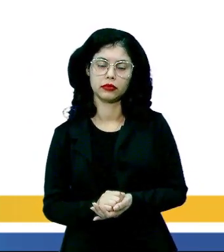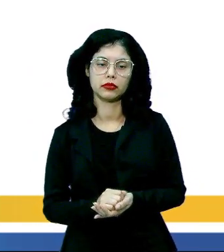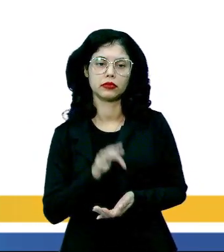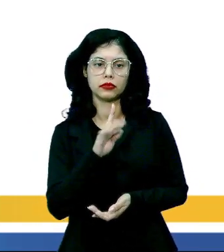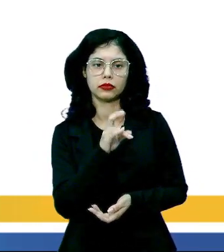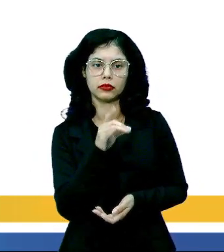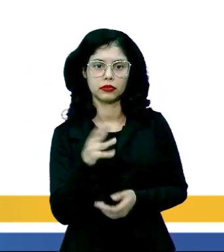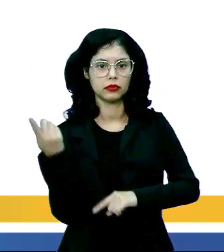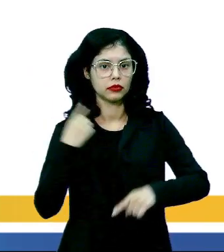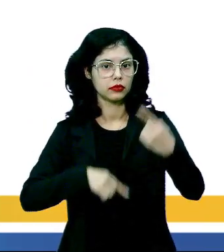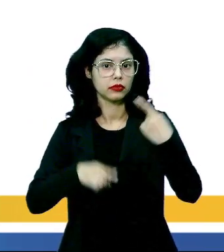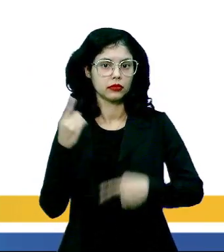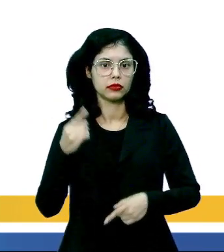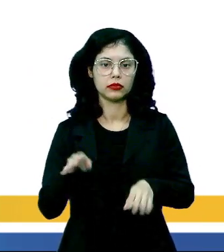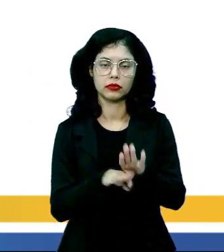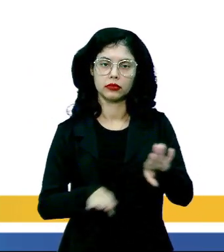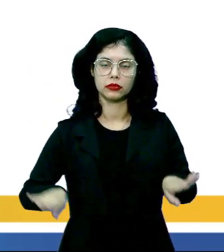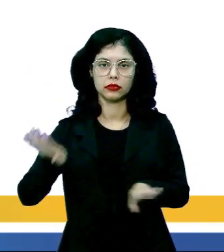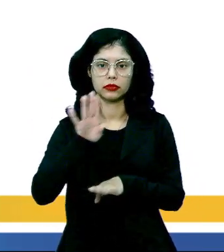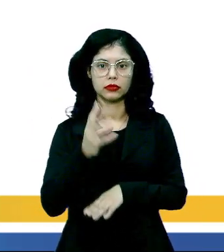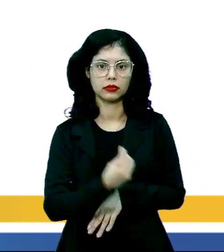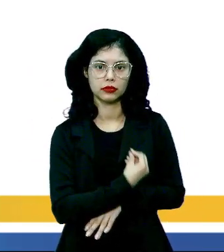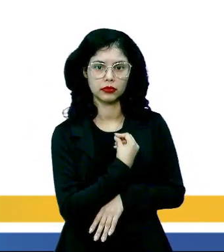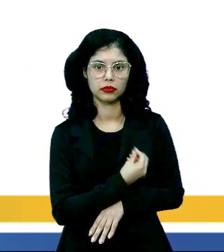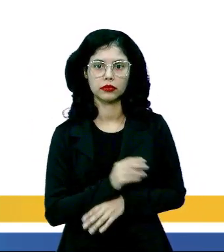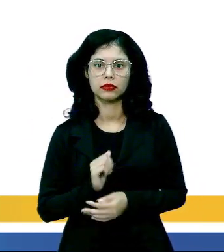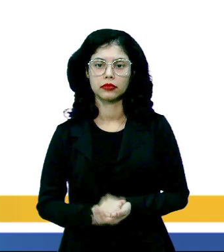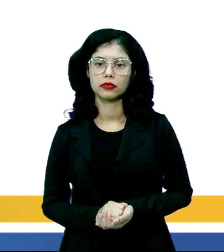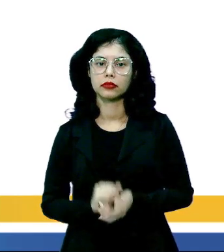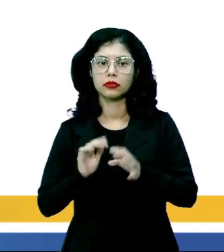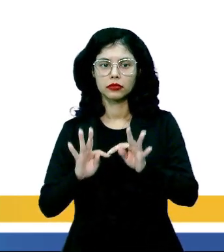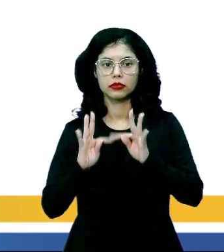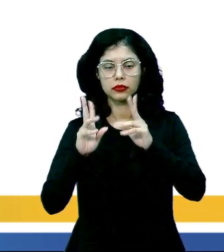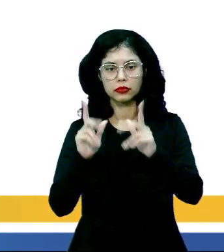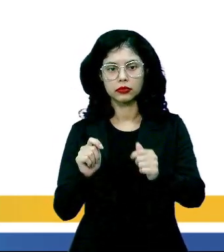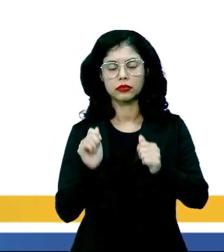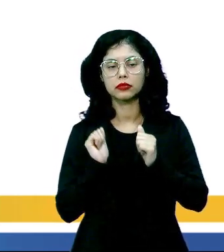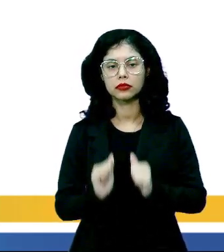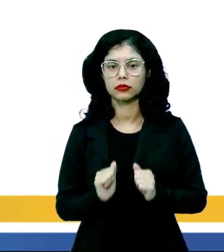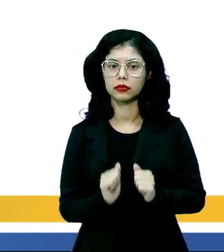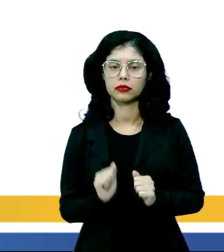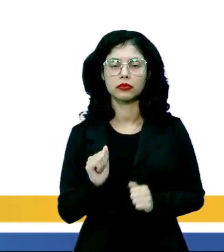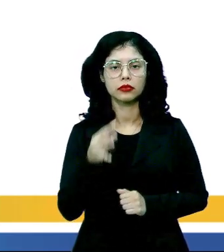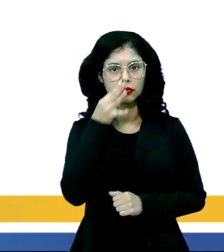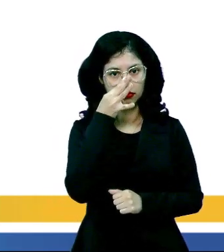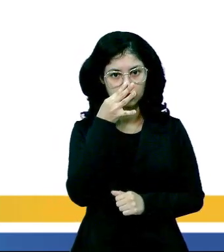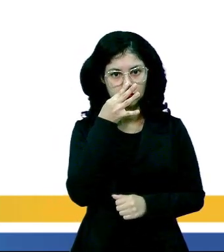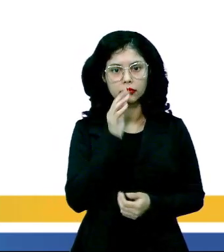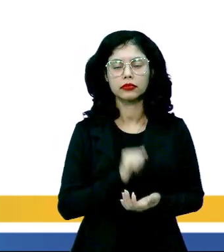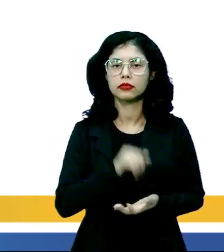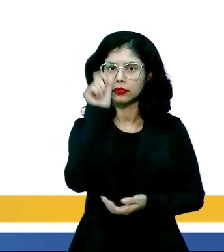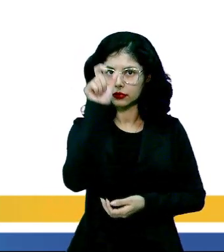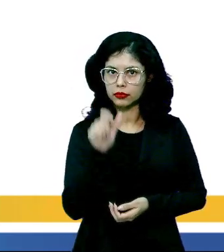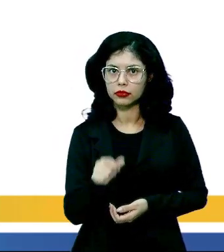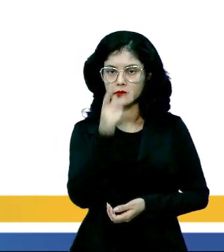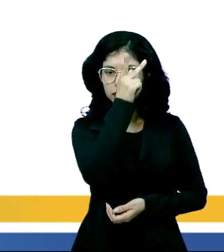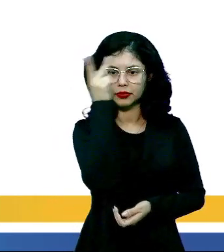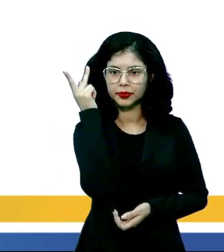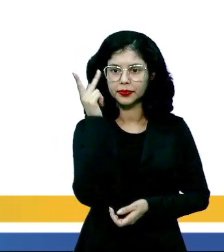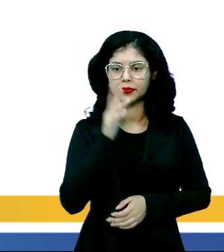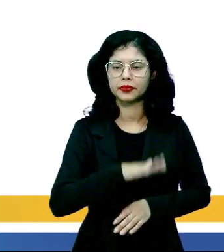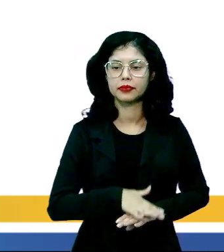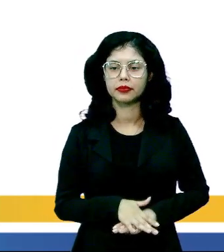fracassos sucessos relevantes da sua vida assim como tudo aquilo que pode interessar